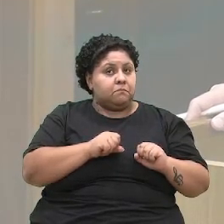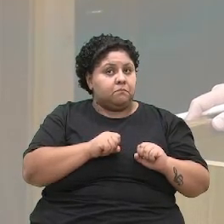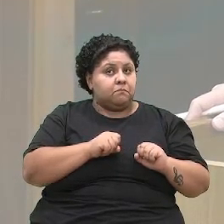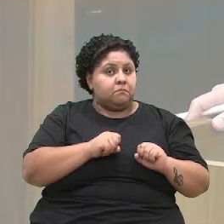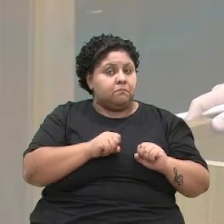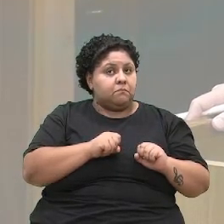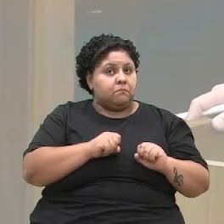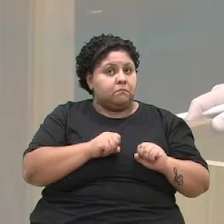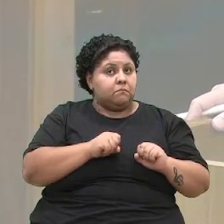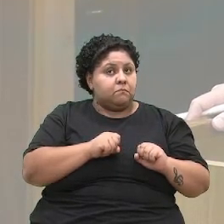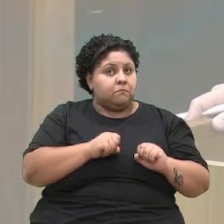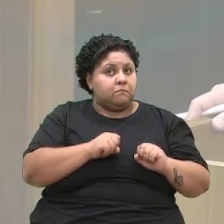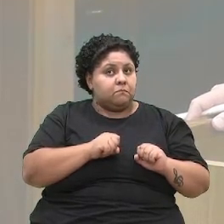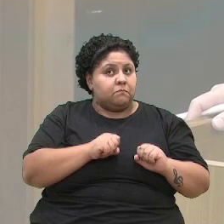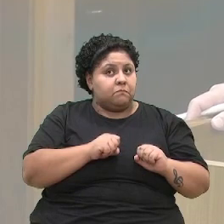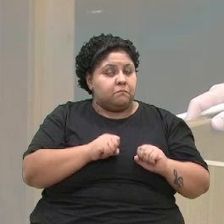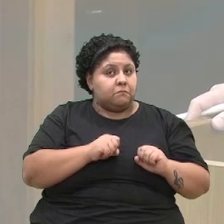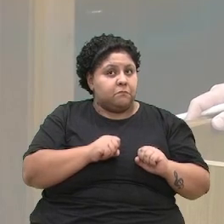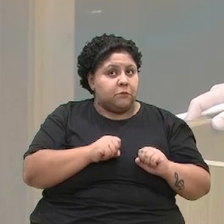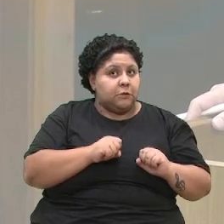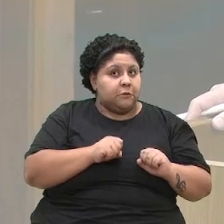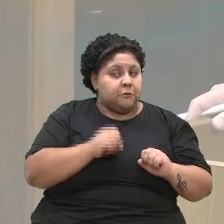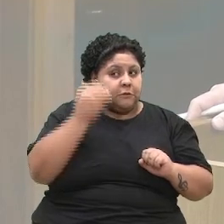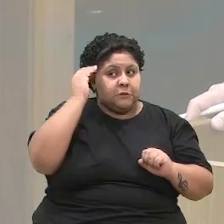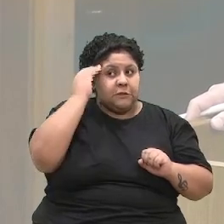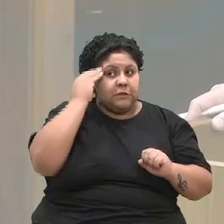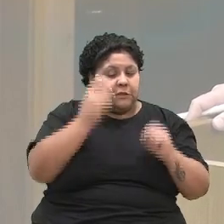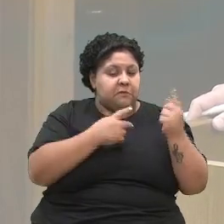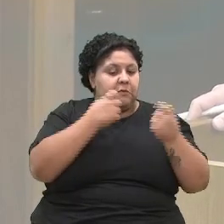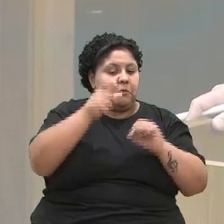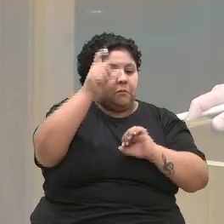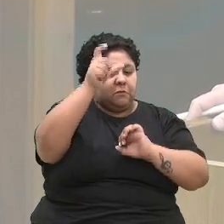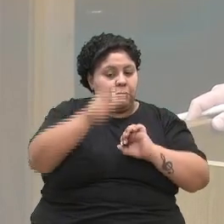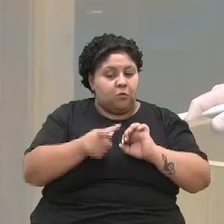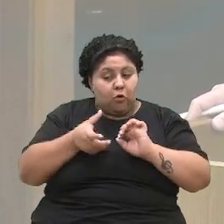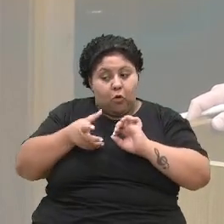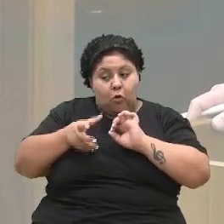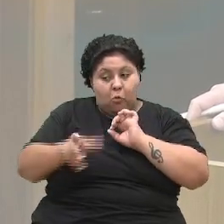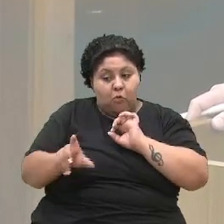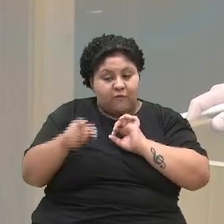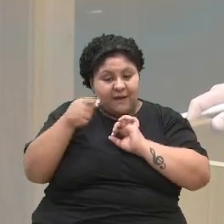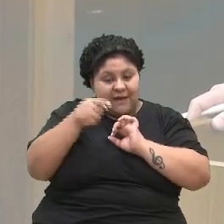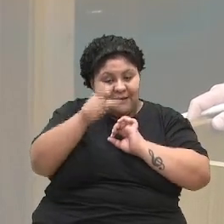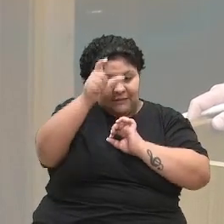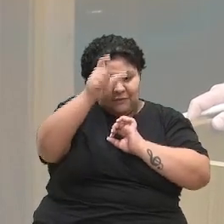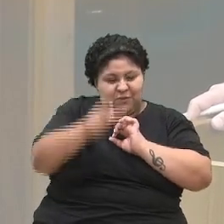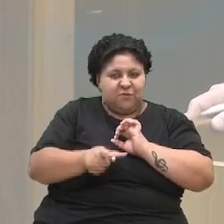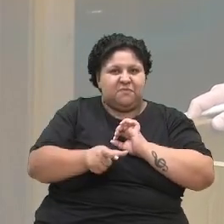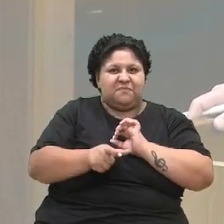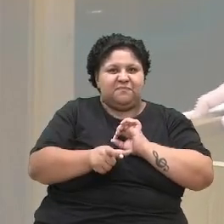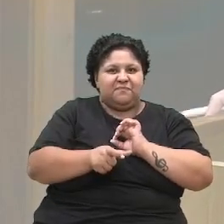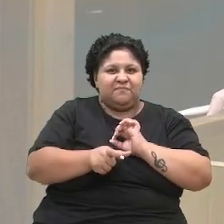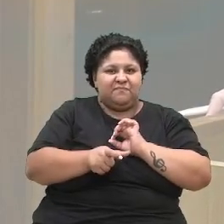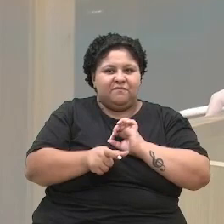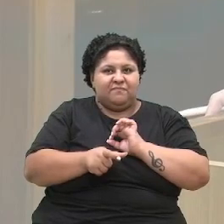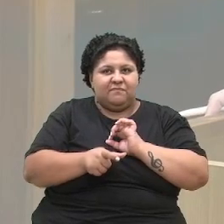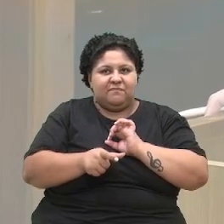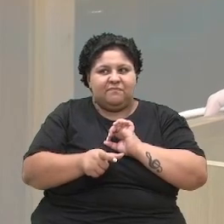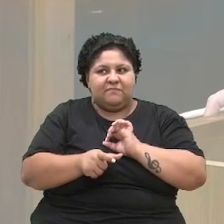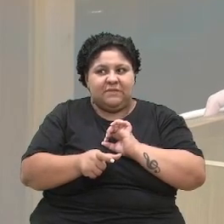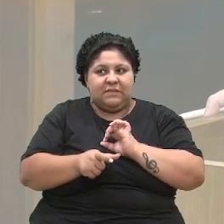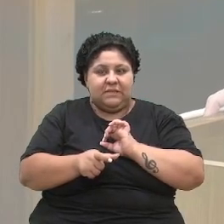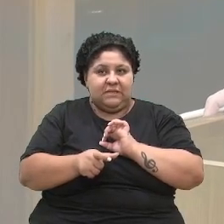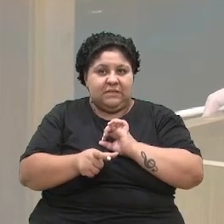algumas pessoas da nossa população contra estas pessoas e causando de fato